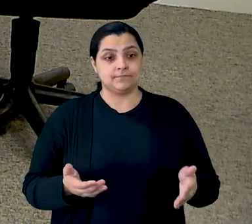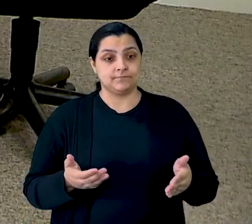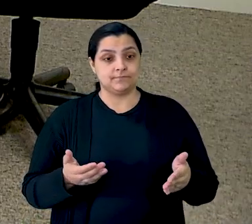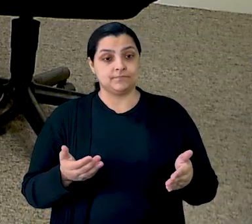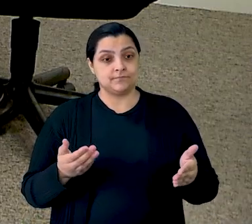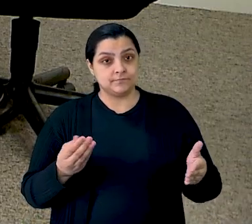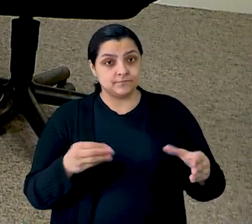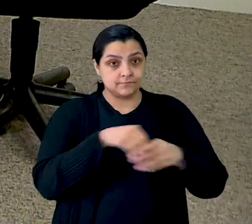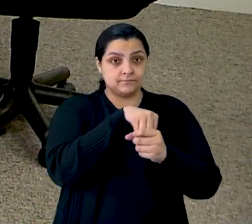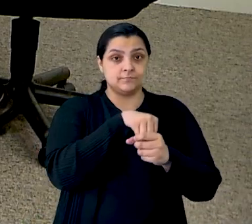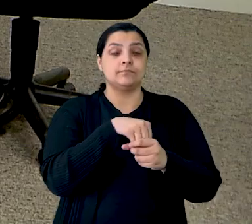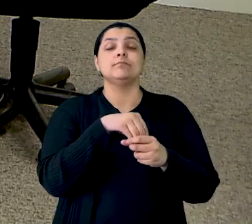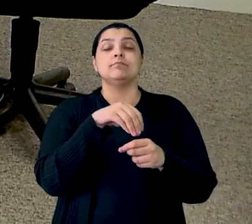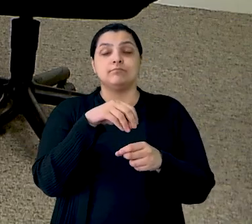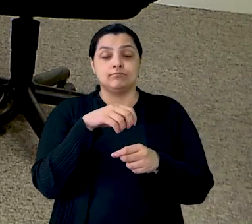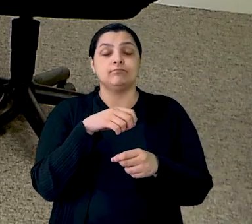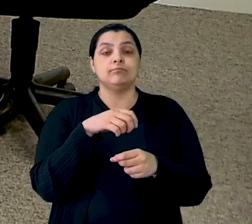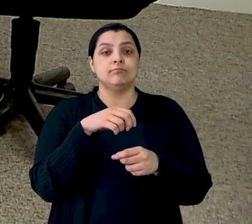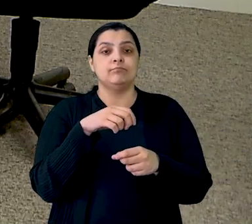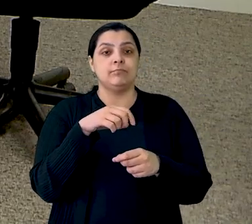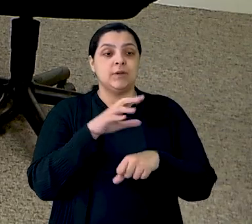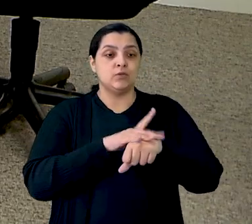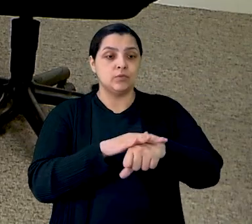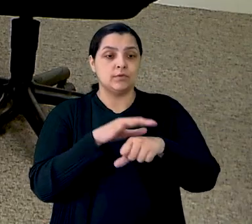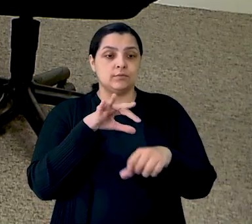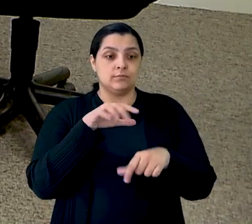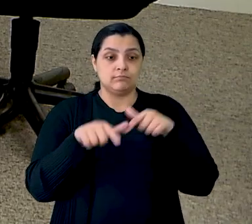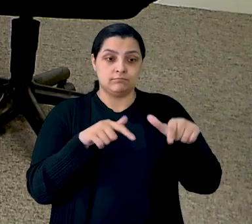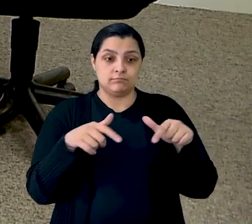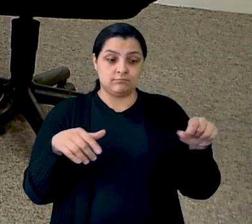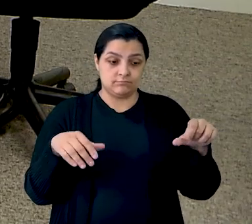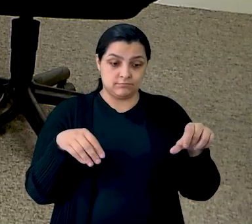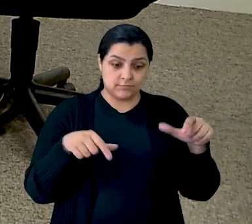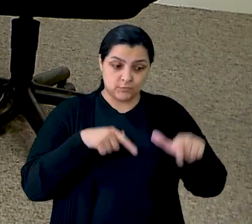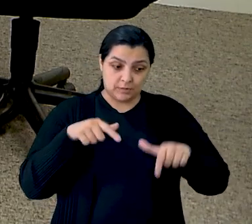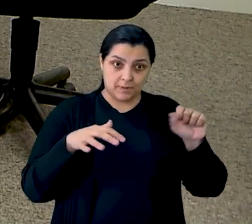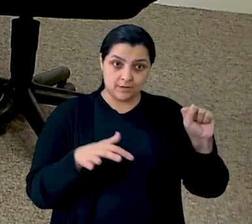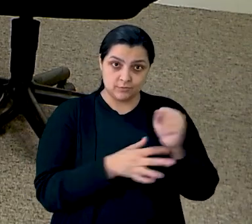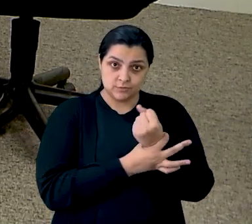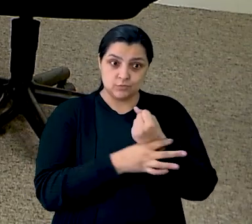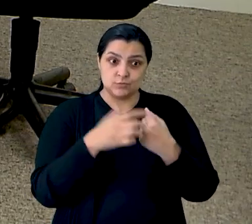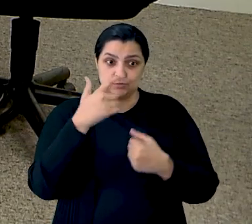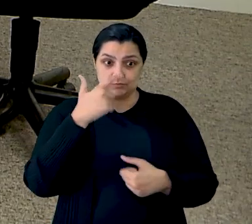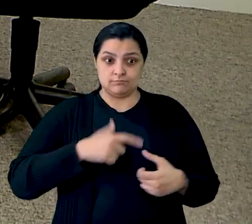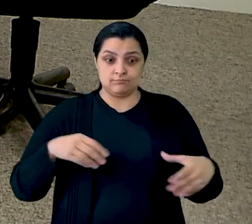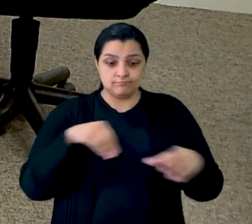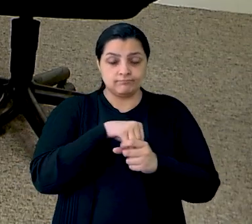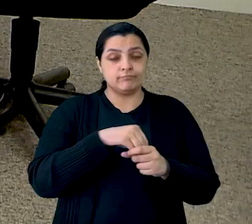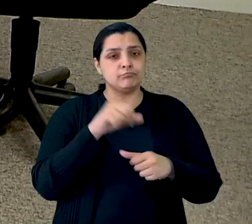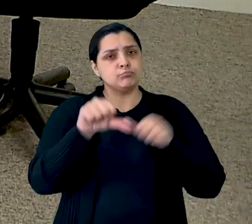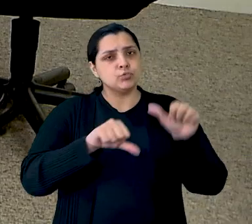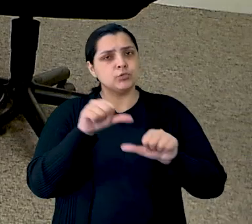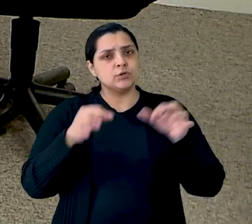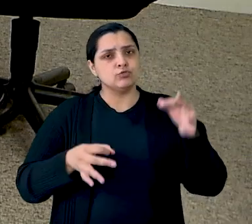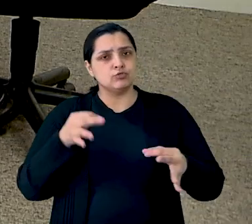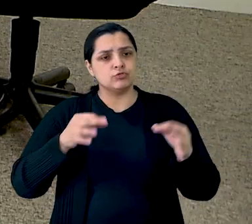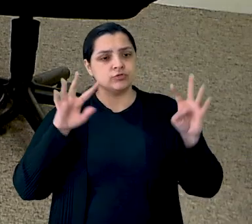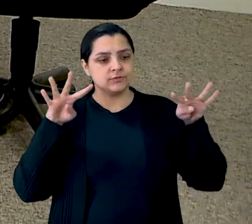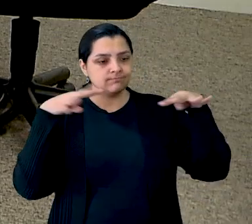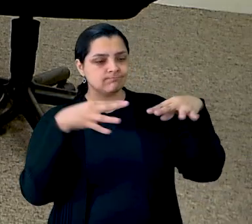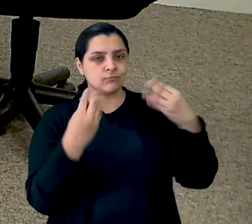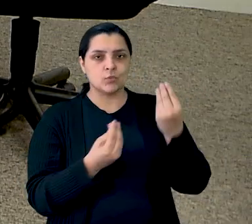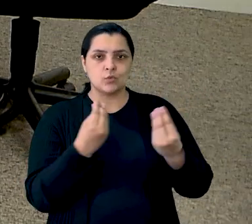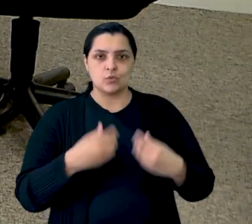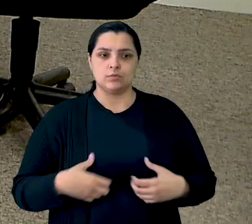a inclusão da doença ocupacional no monitor do trabalho decente, né, ela pode ser uma forma de mudar o olhar da